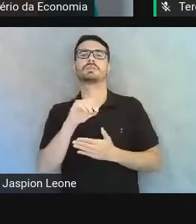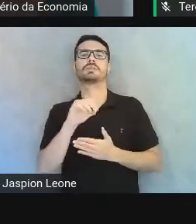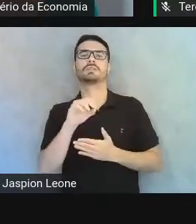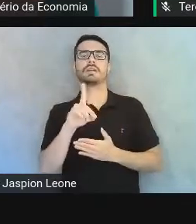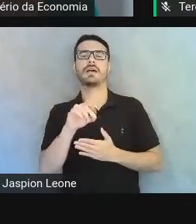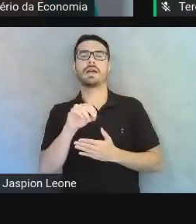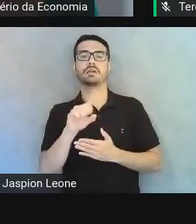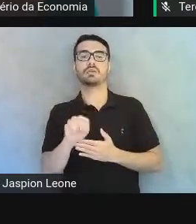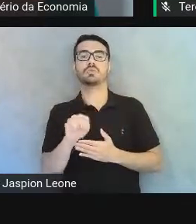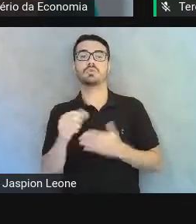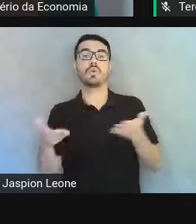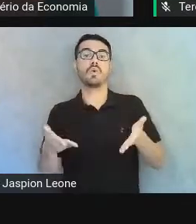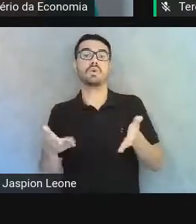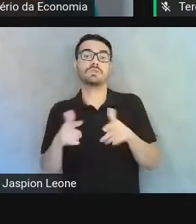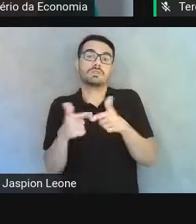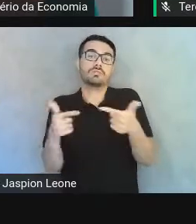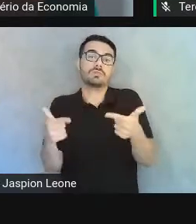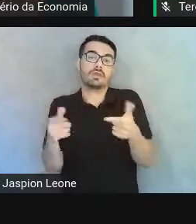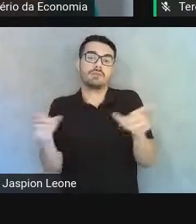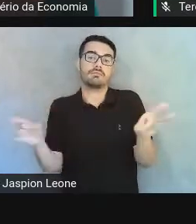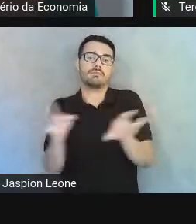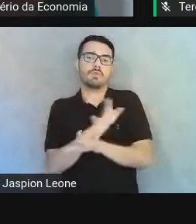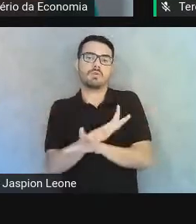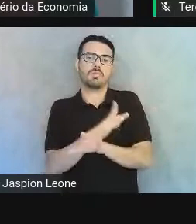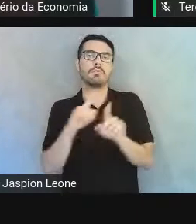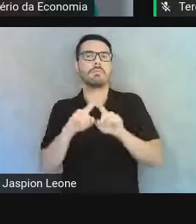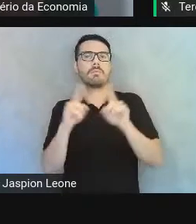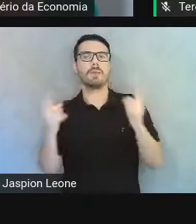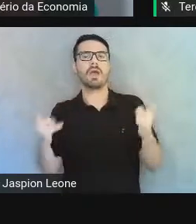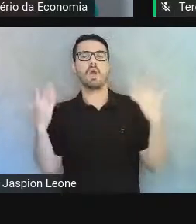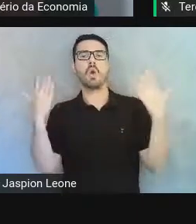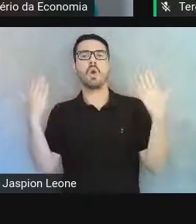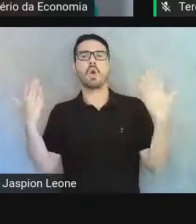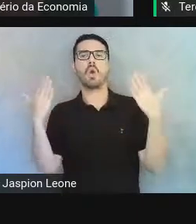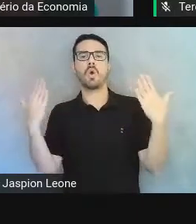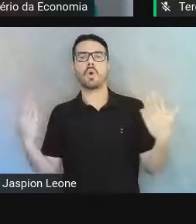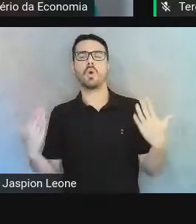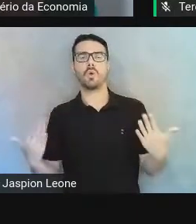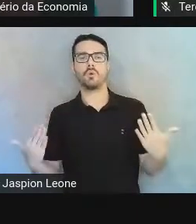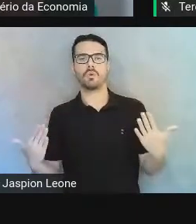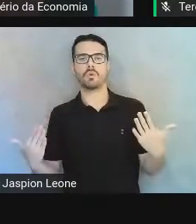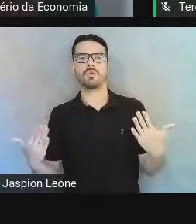né, sistematizados. Mas, enfim, comparando,